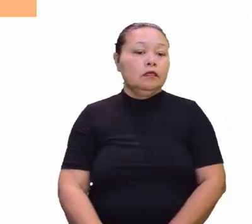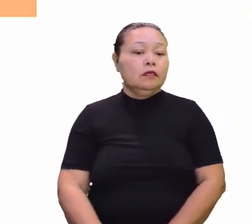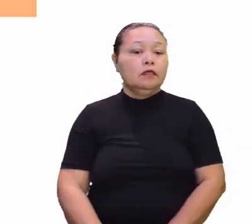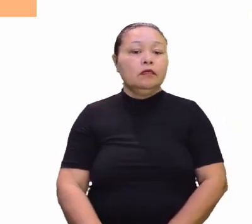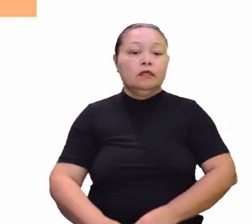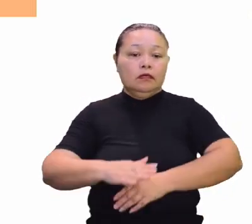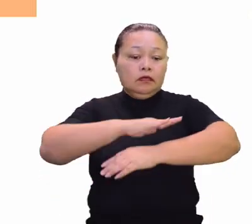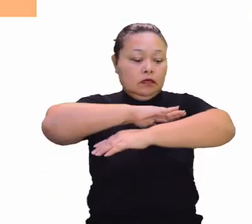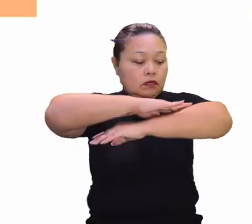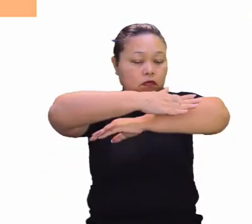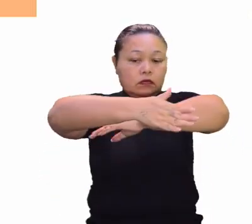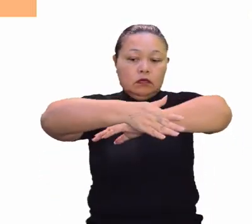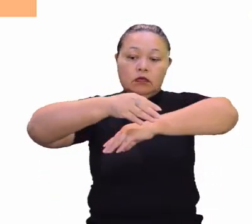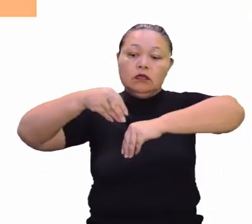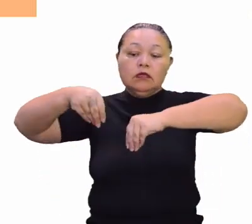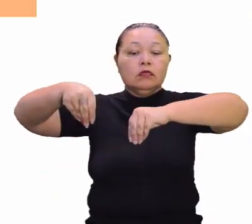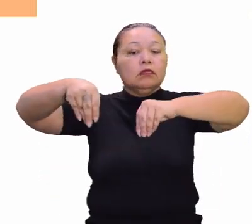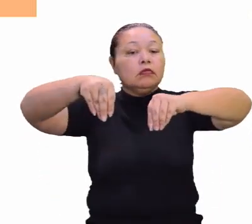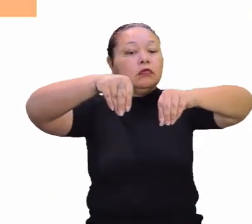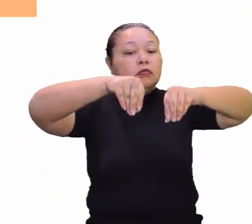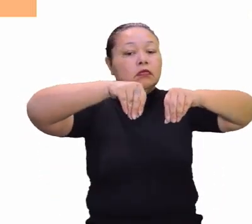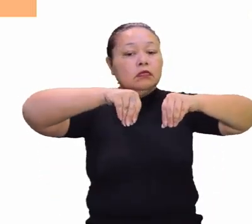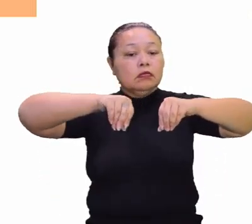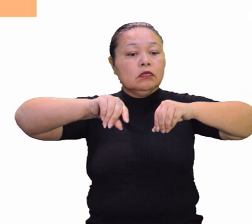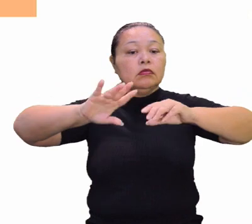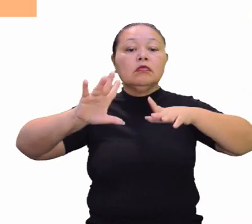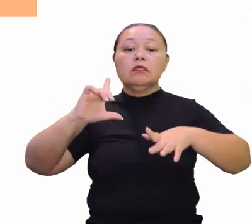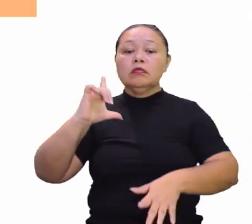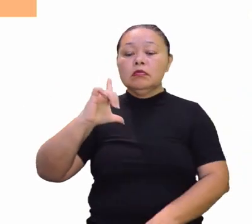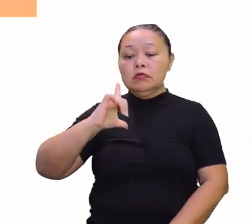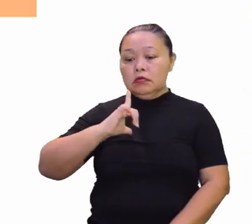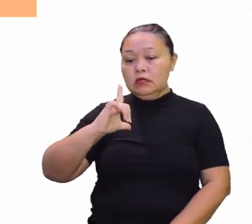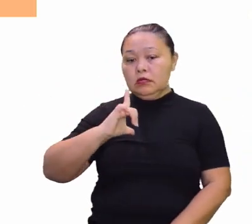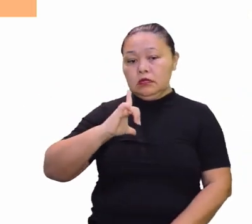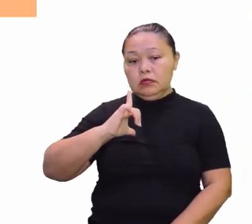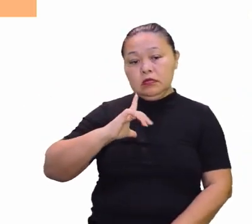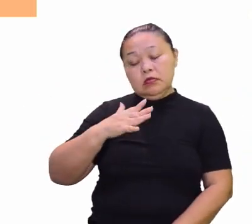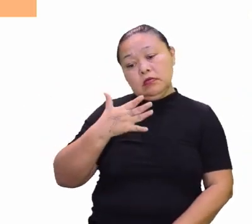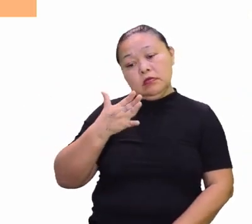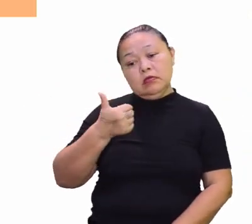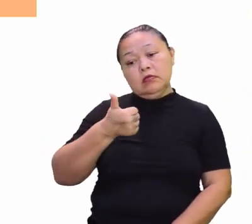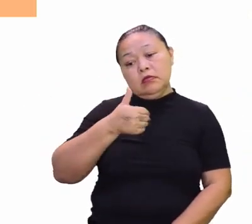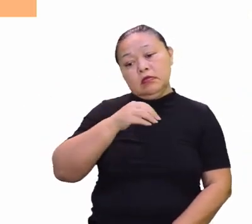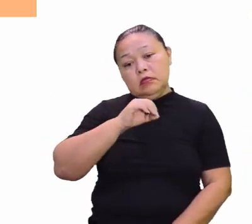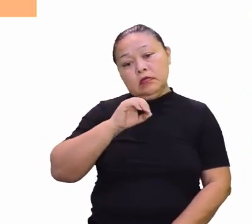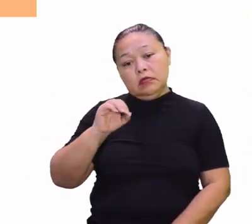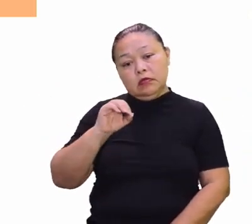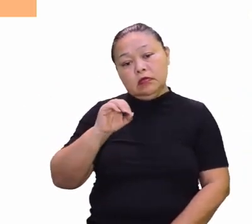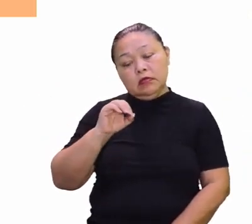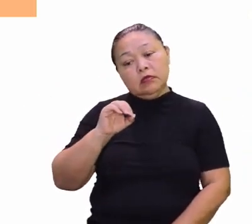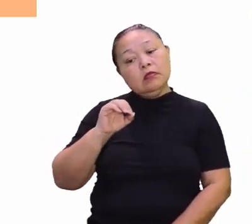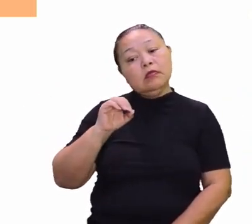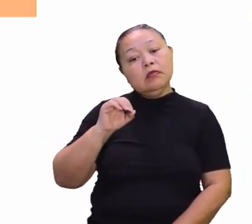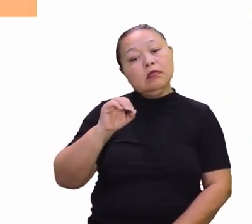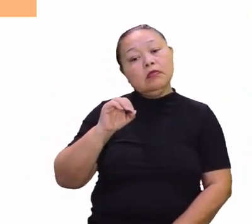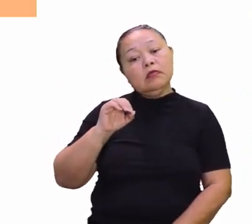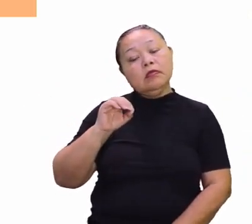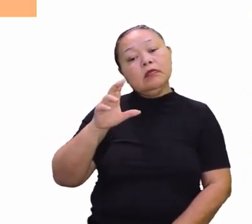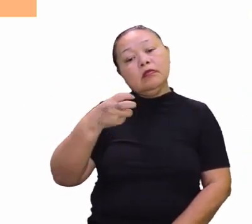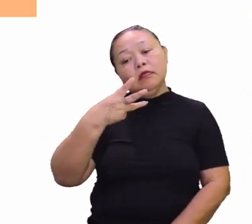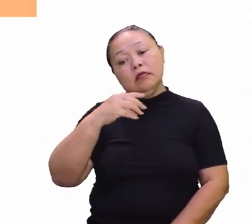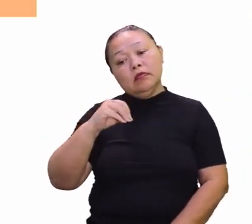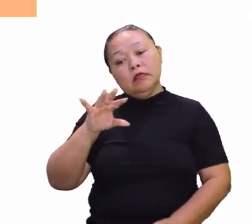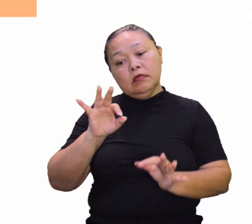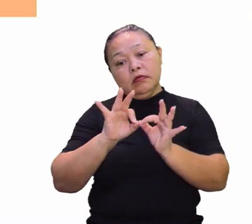66% da superfície do território encontram-se entre 100